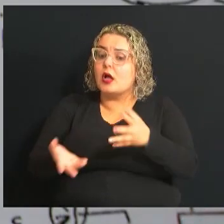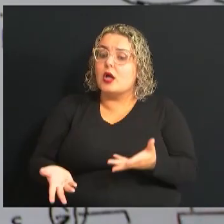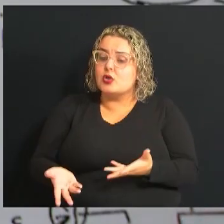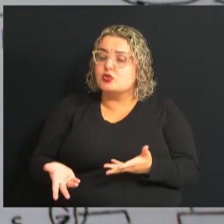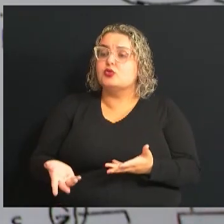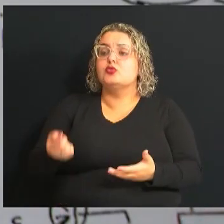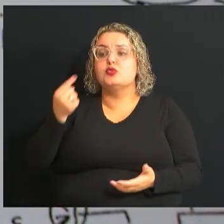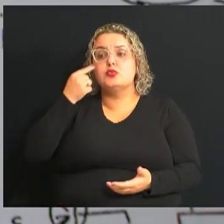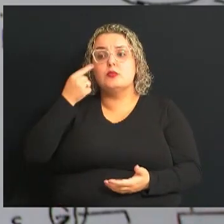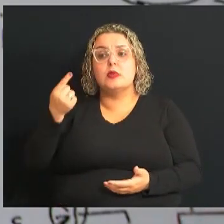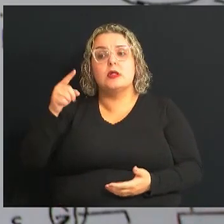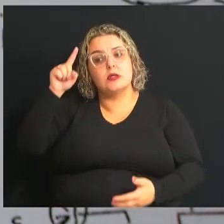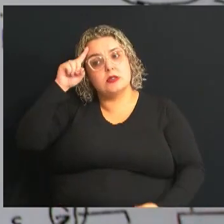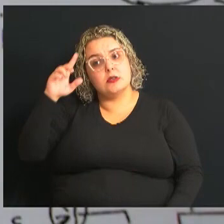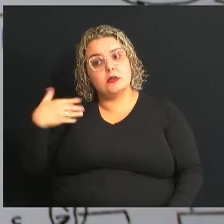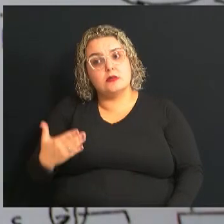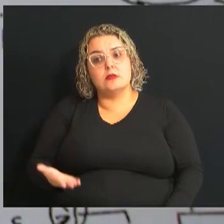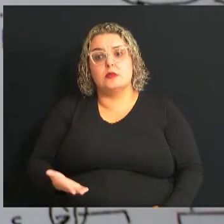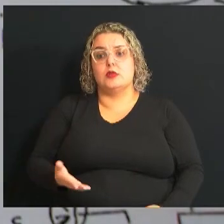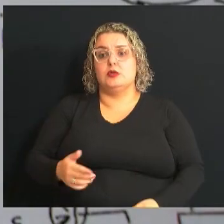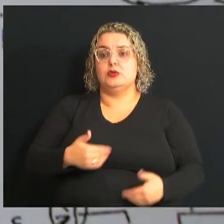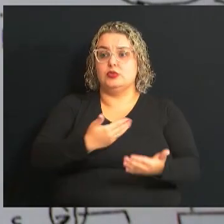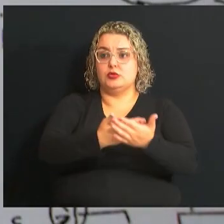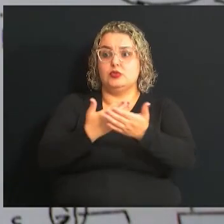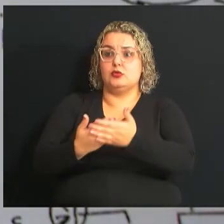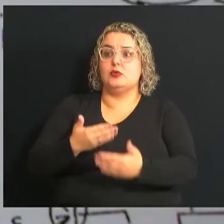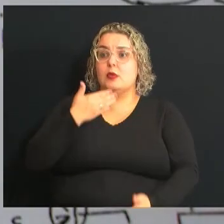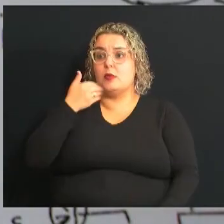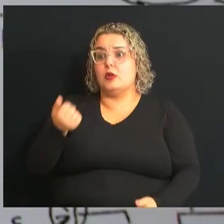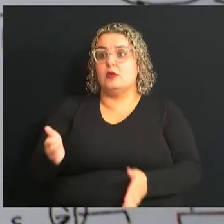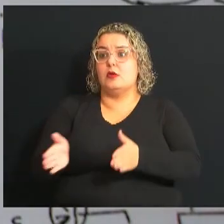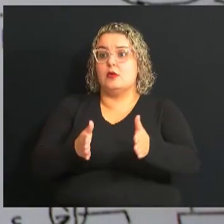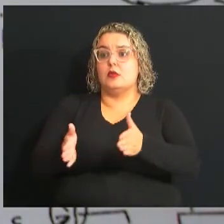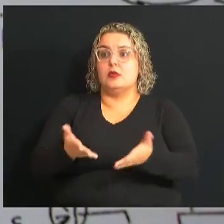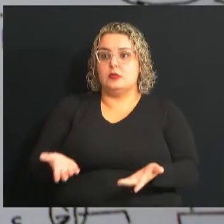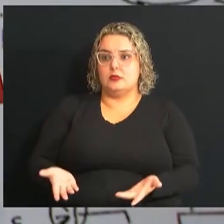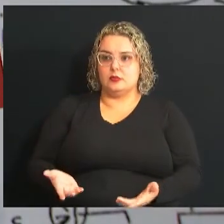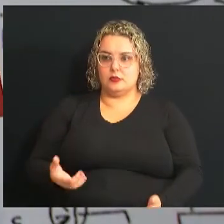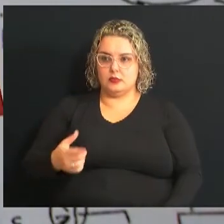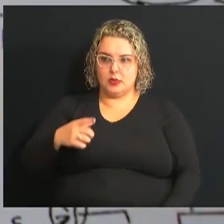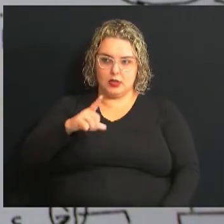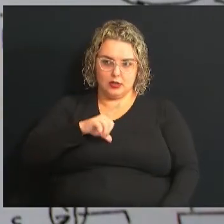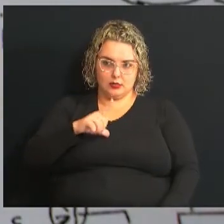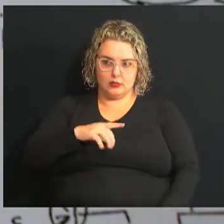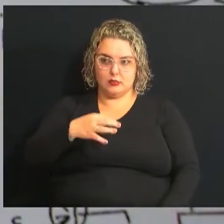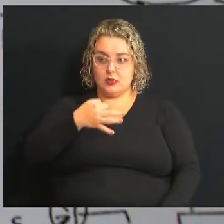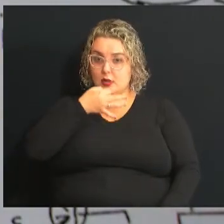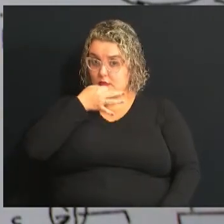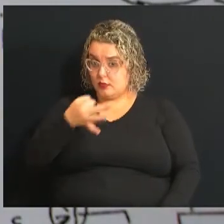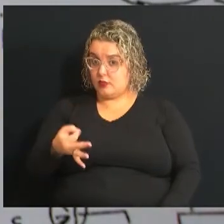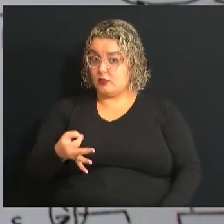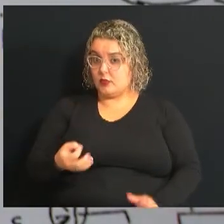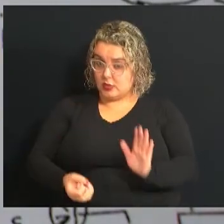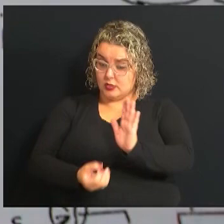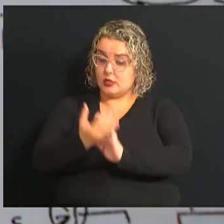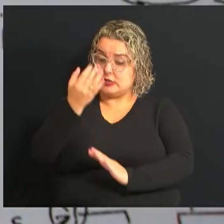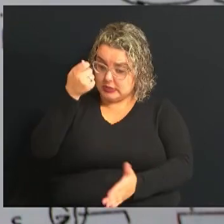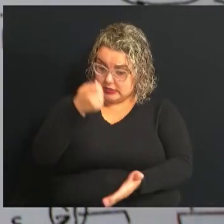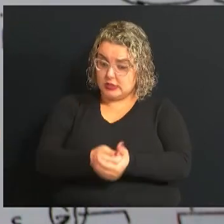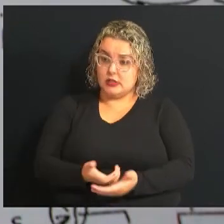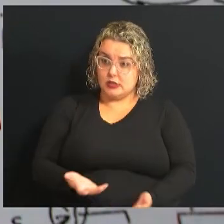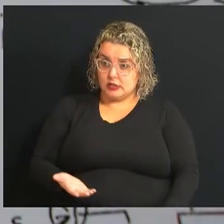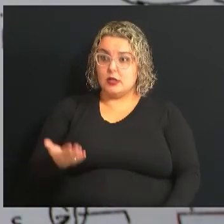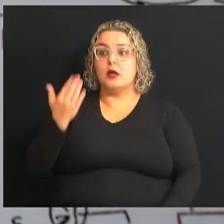numa rotina de estudo? O que é melhor para fazer nesse momento? Olha, eu tenho uma opinião muito formada em relação a isso. Eu sei,